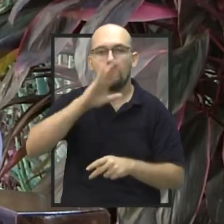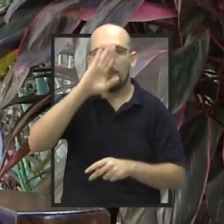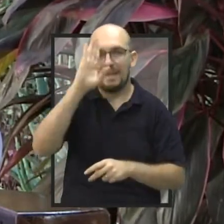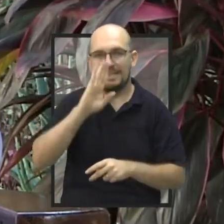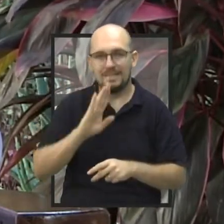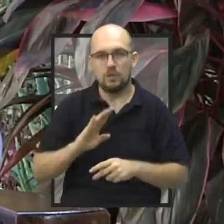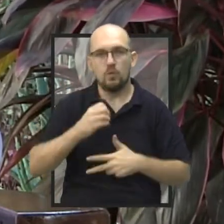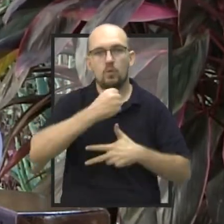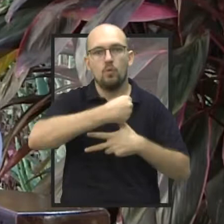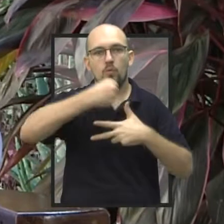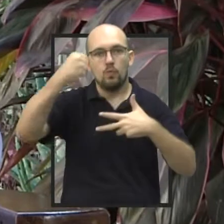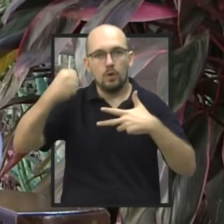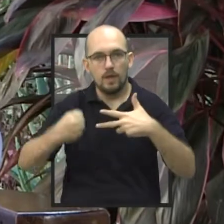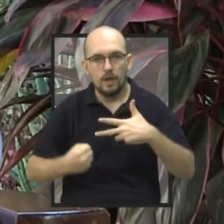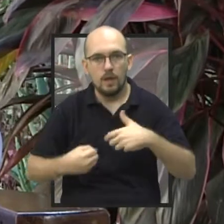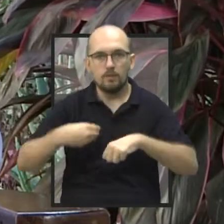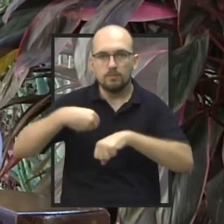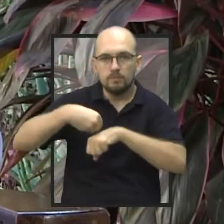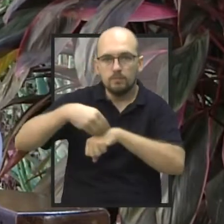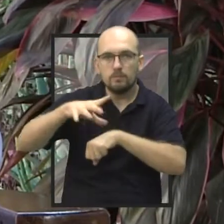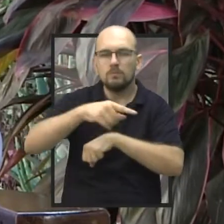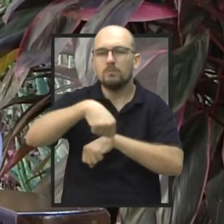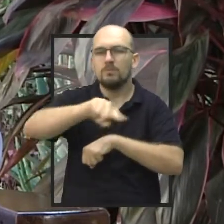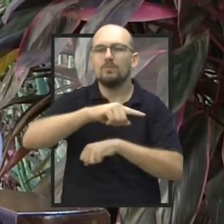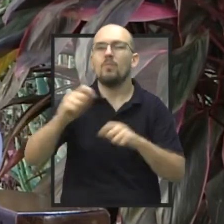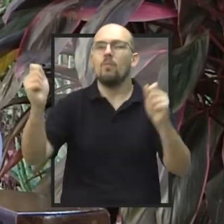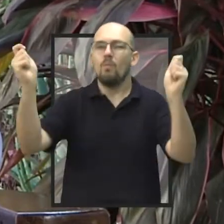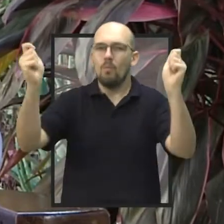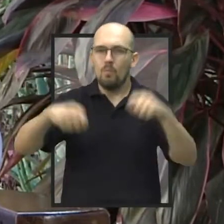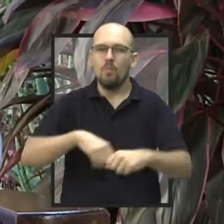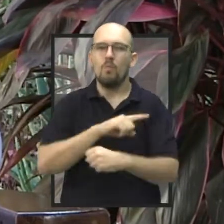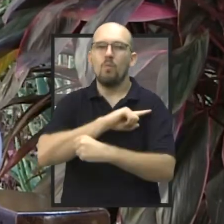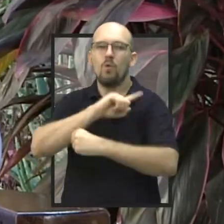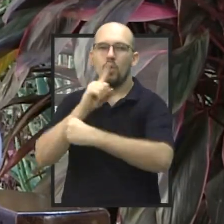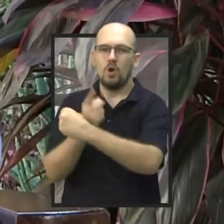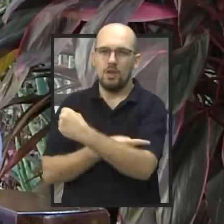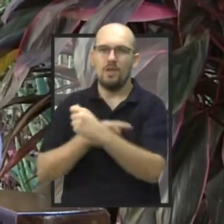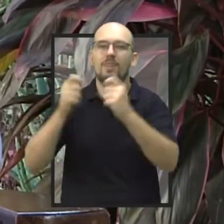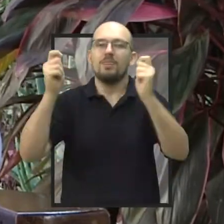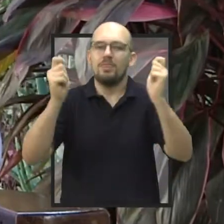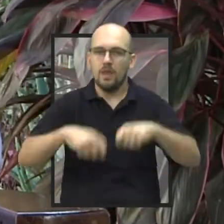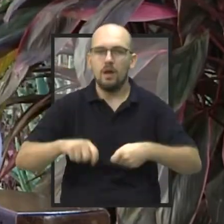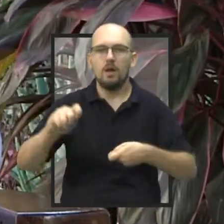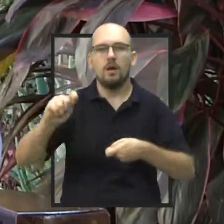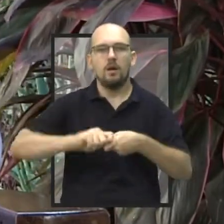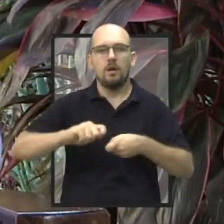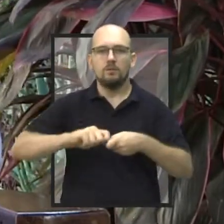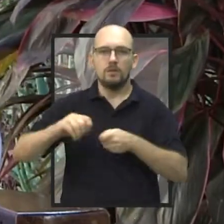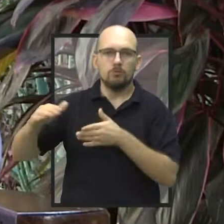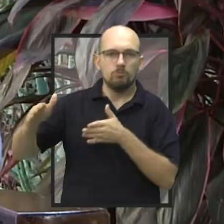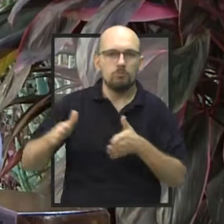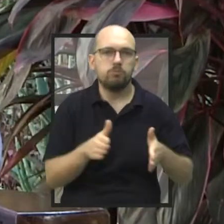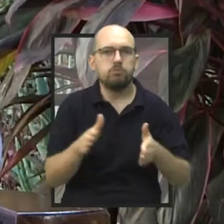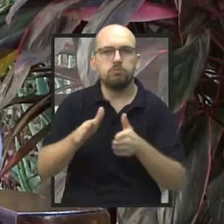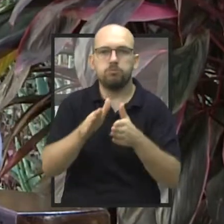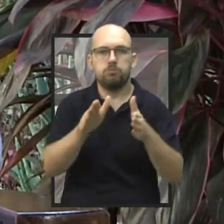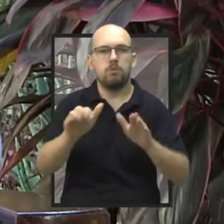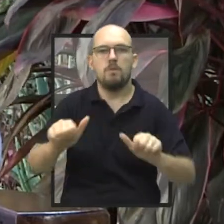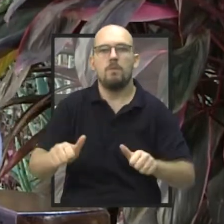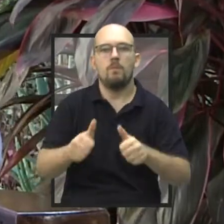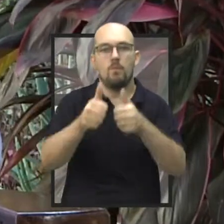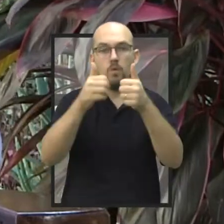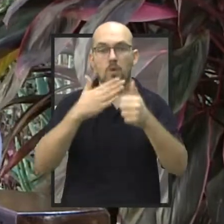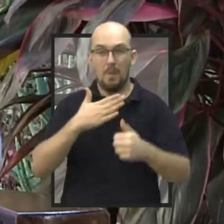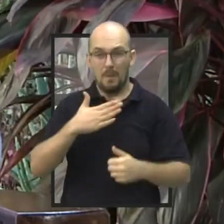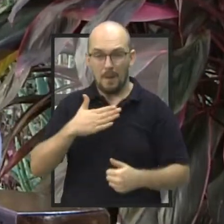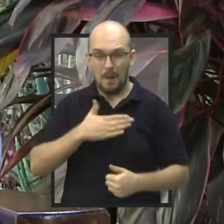poderes, aquilo que está à sua disposição e que, na minha ótica, não lhe